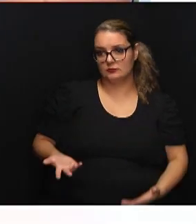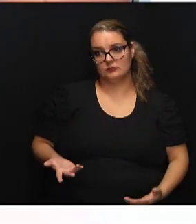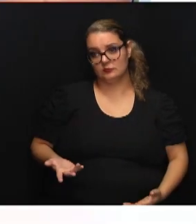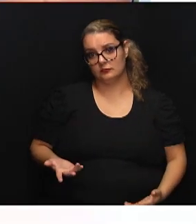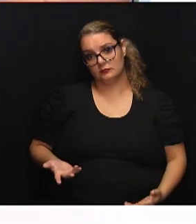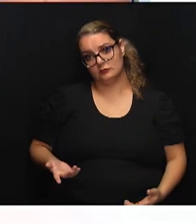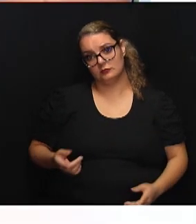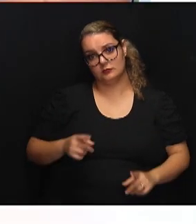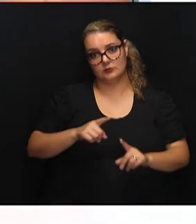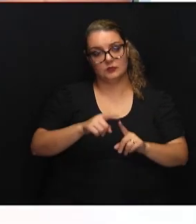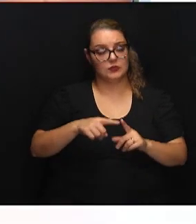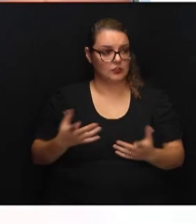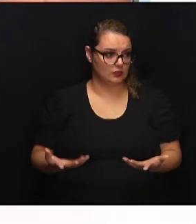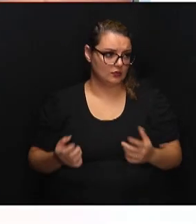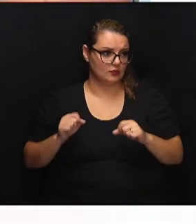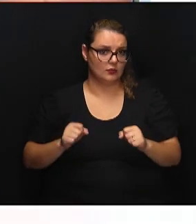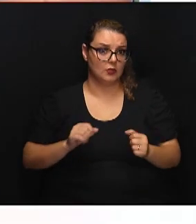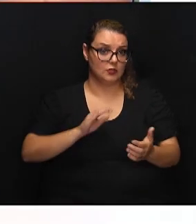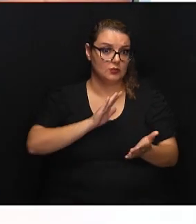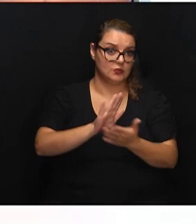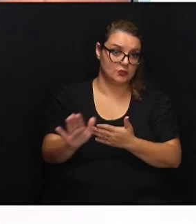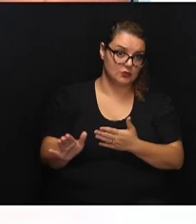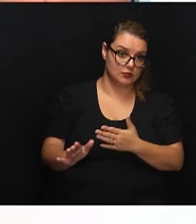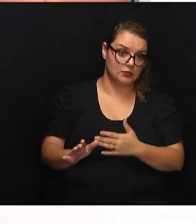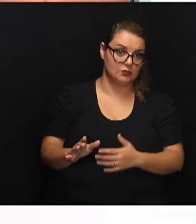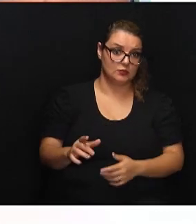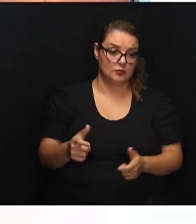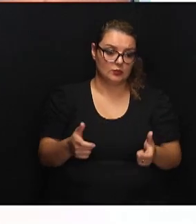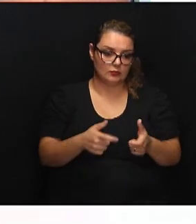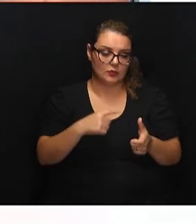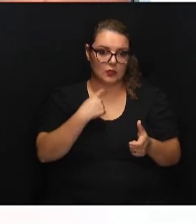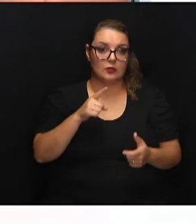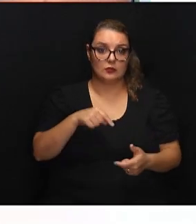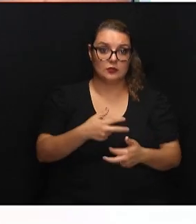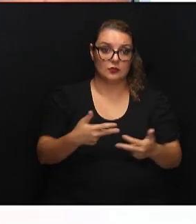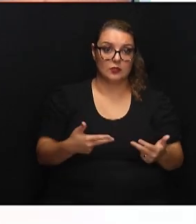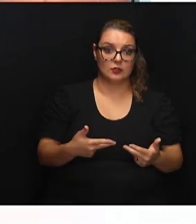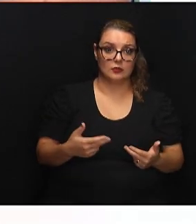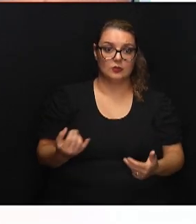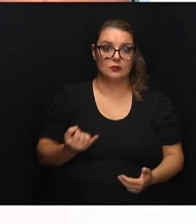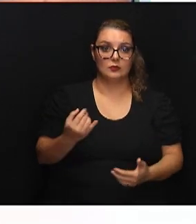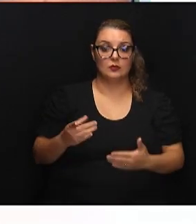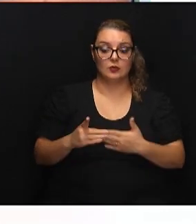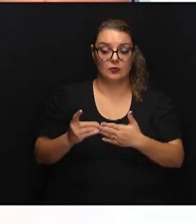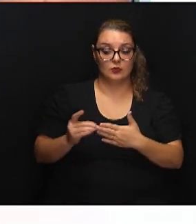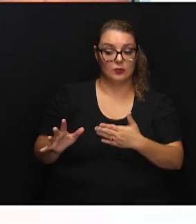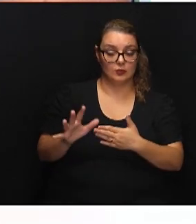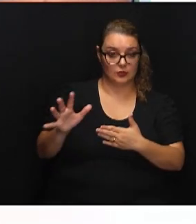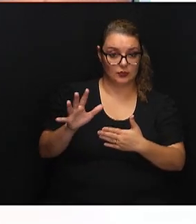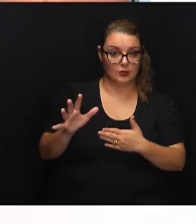tipos, etc. Então você pode fugir no curto prazo, porque isso é uma coisa interessante. Quando o dólar sobe,